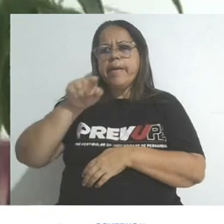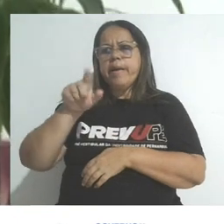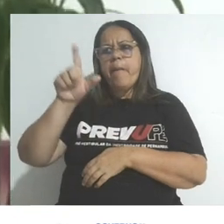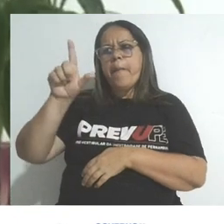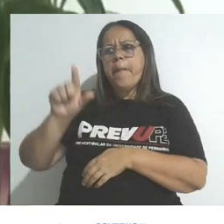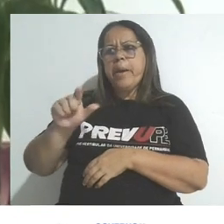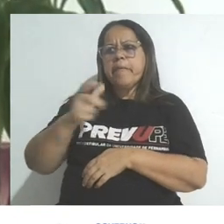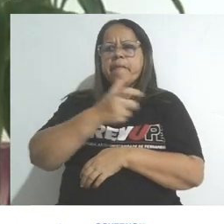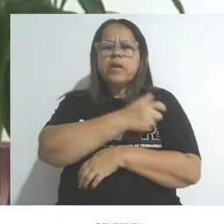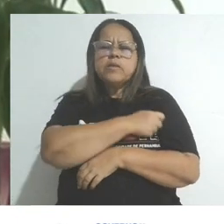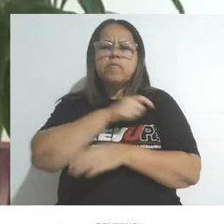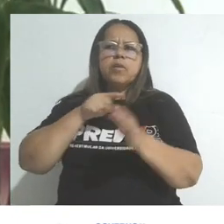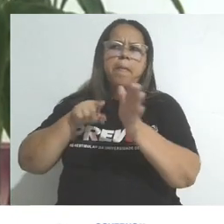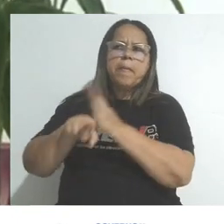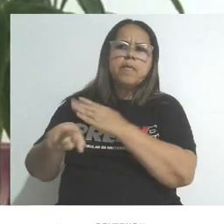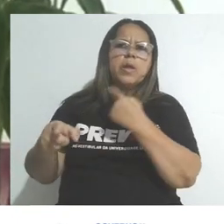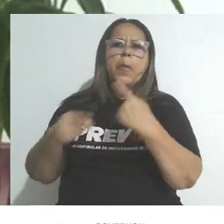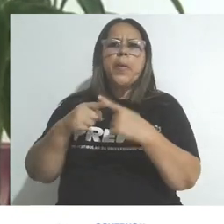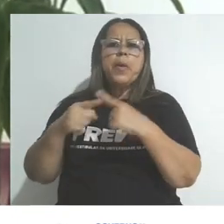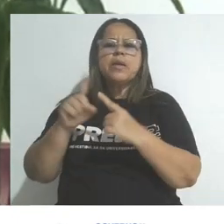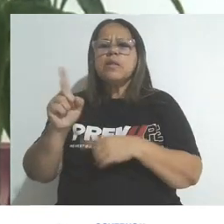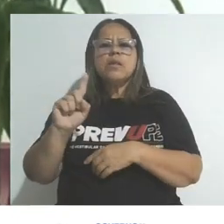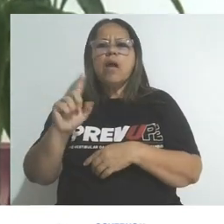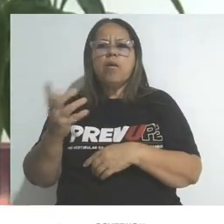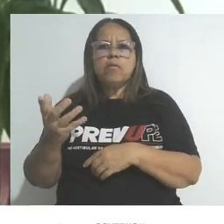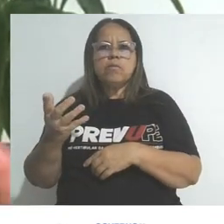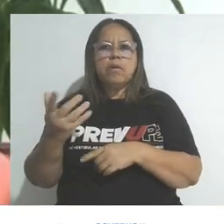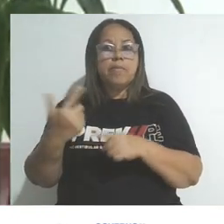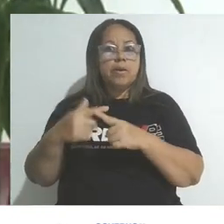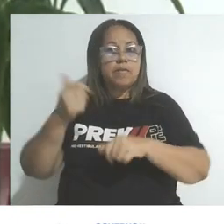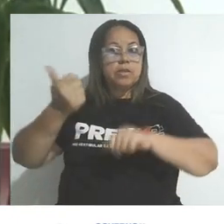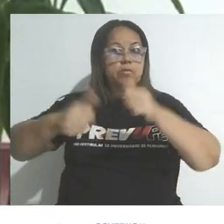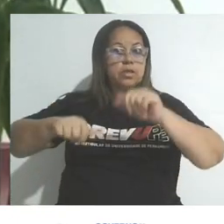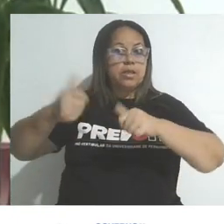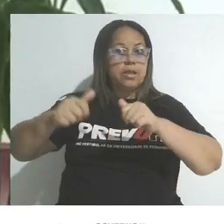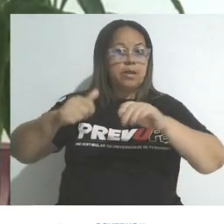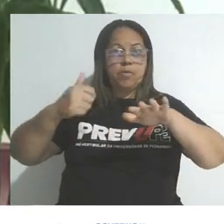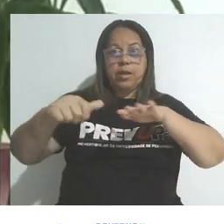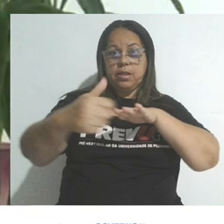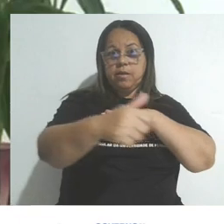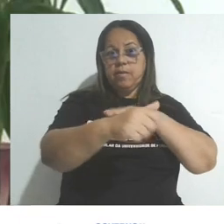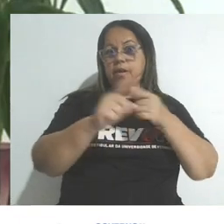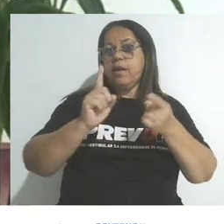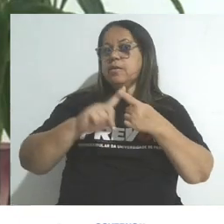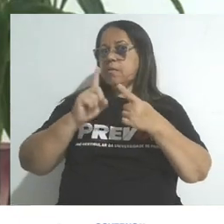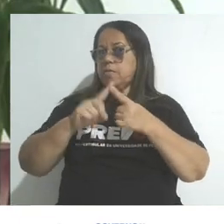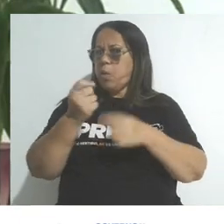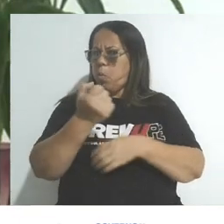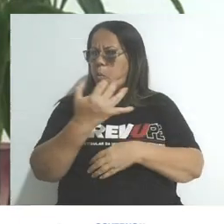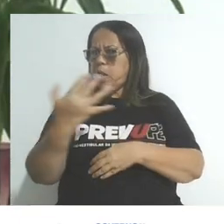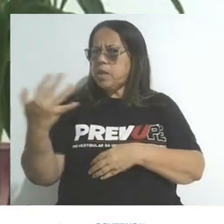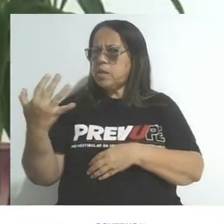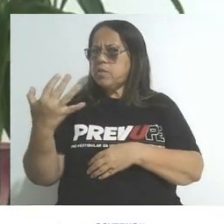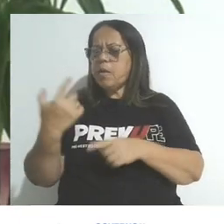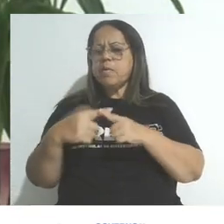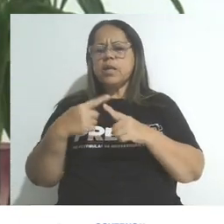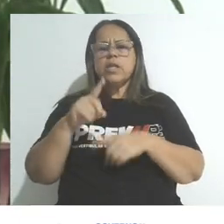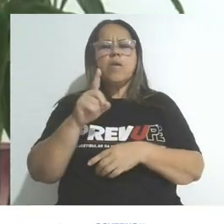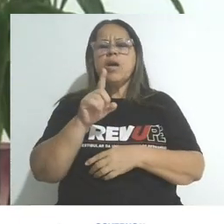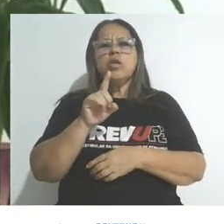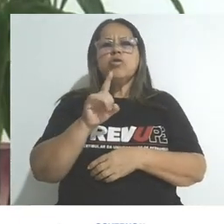perguntar a justificativa dela não ter tomado. Porque a gente faz uma análise qualitativa e quantitativa, porque não é